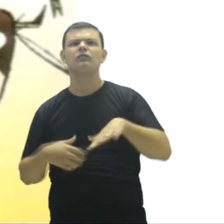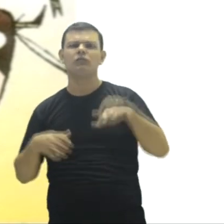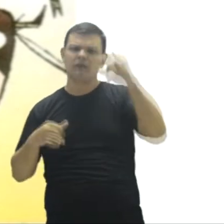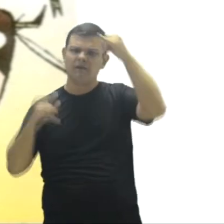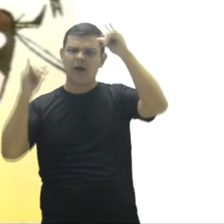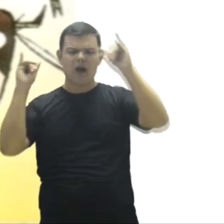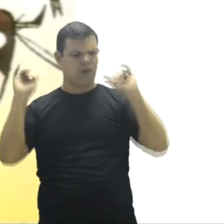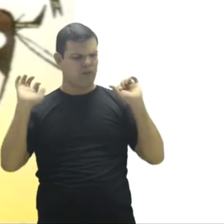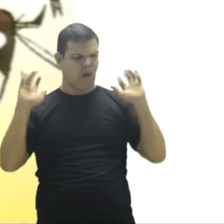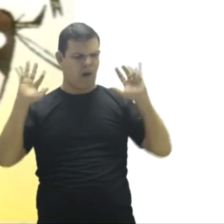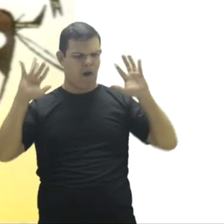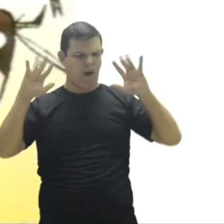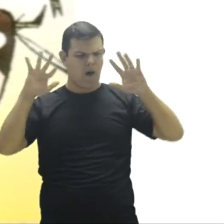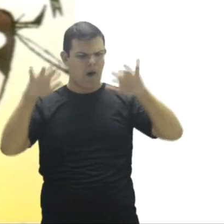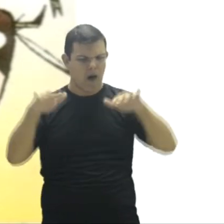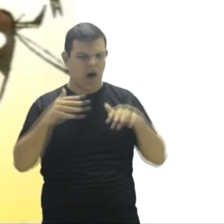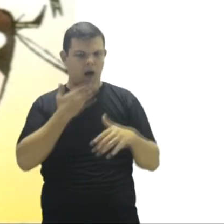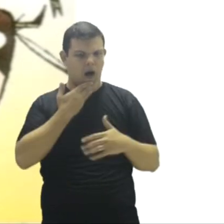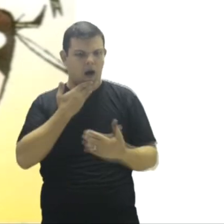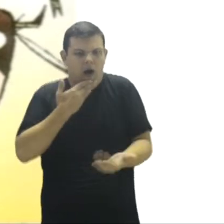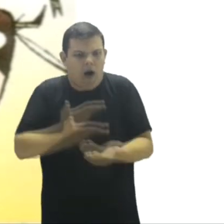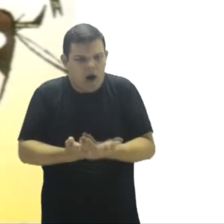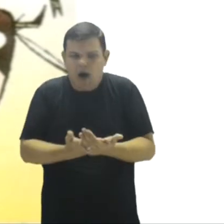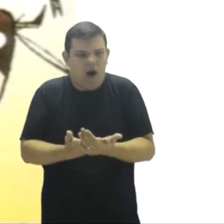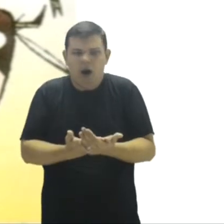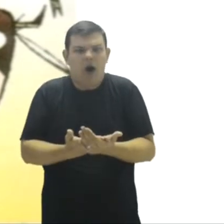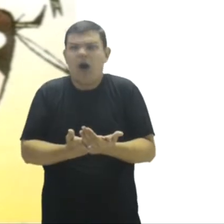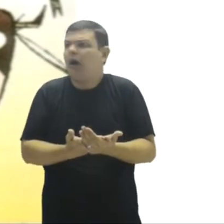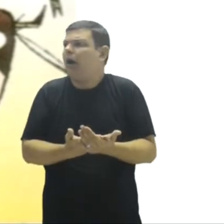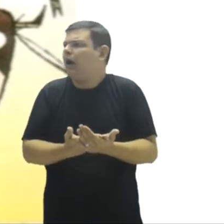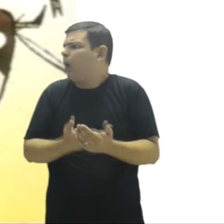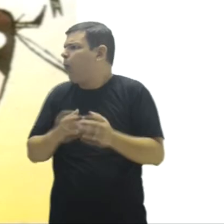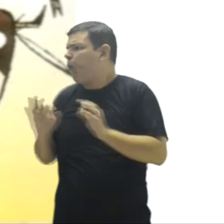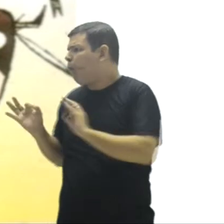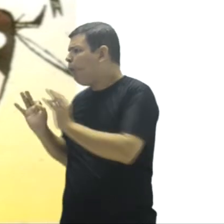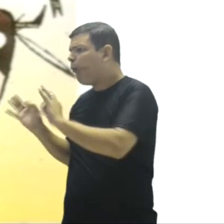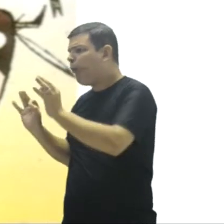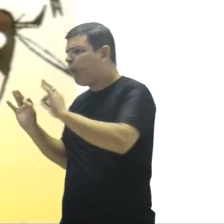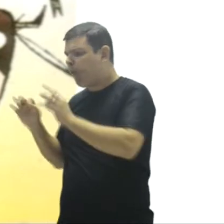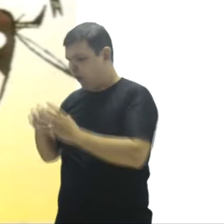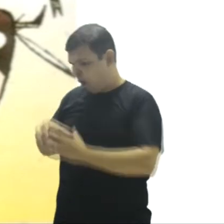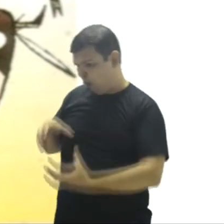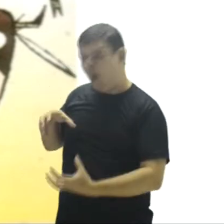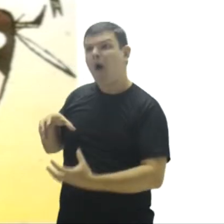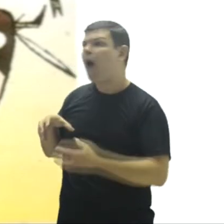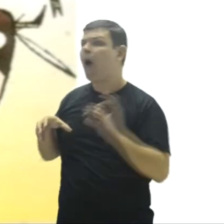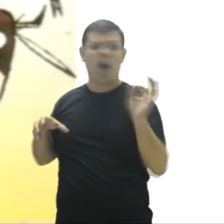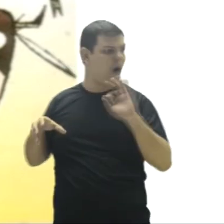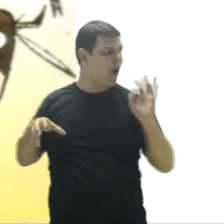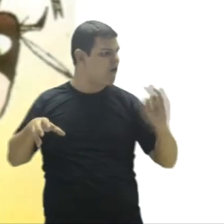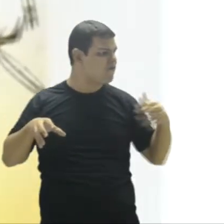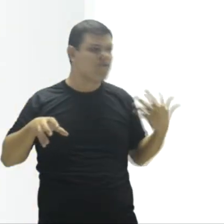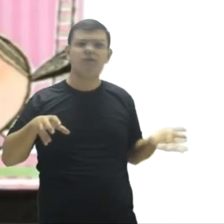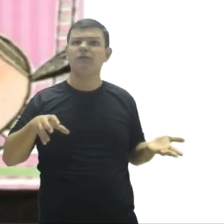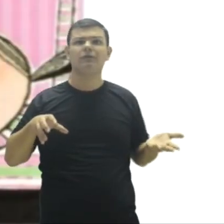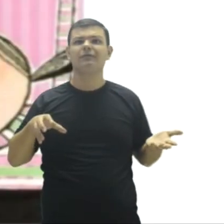Todas as outras vacas ficaram sem fala. Nenhuma delas tinha jamais botado um ovo.